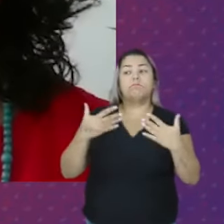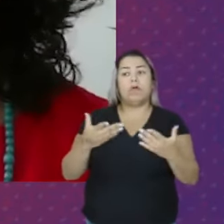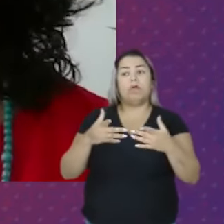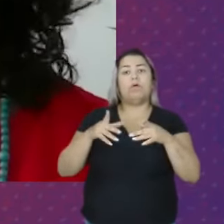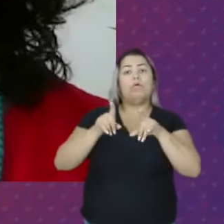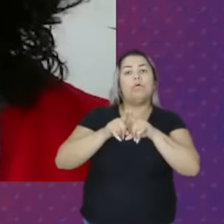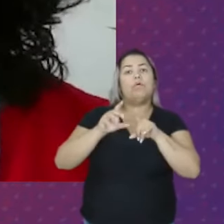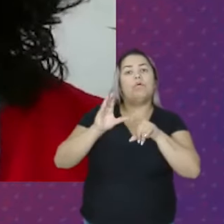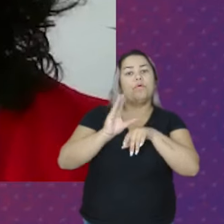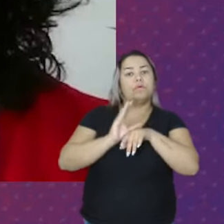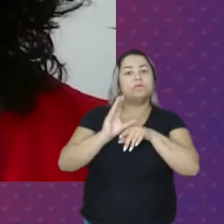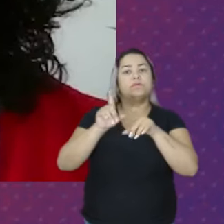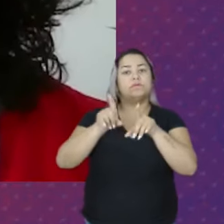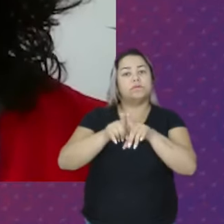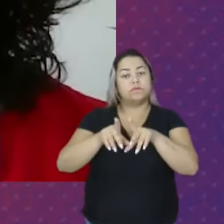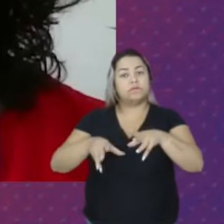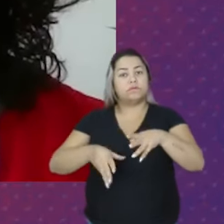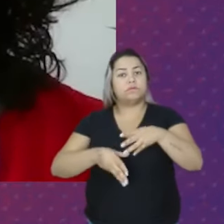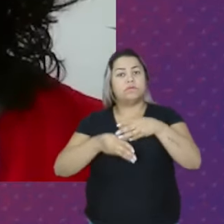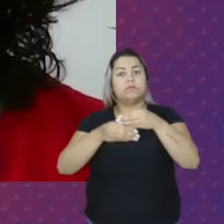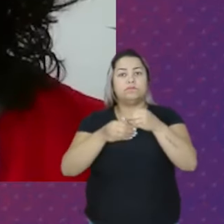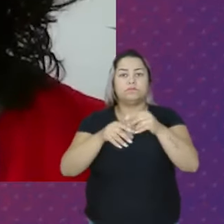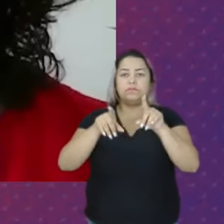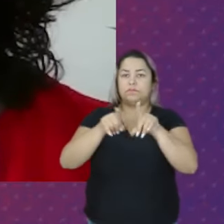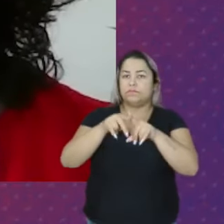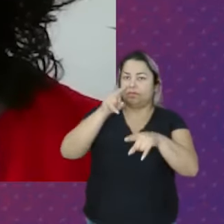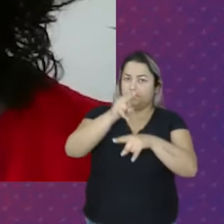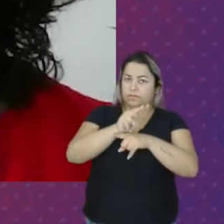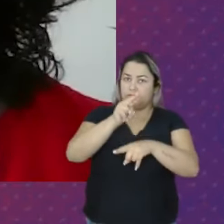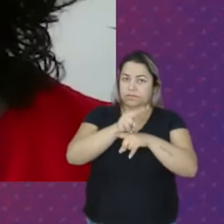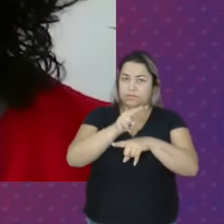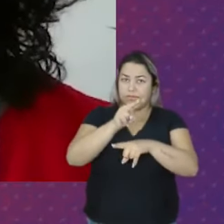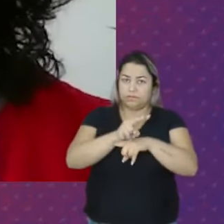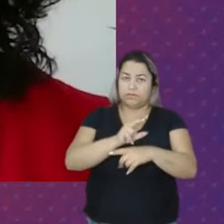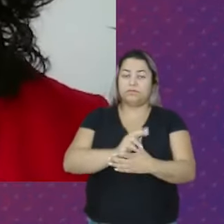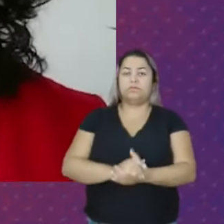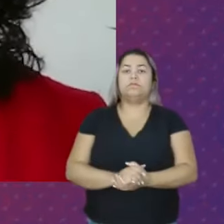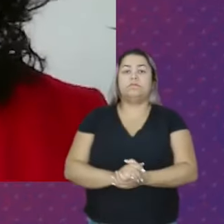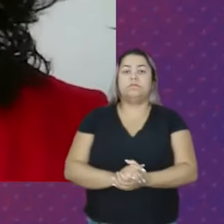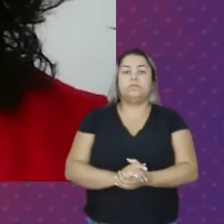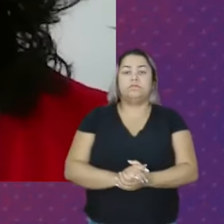Conselho Tutelar, então, aplica essas medidas de proteção,